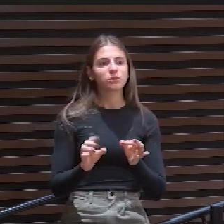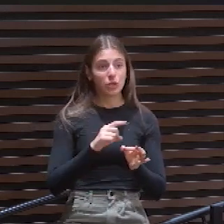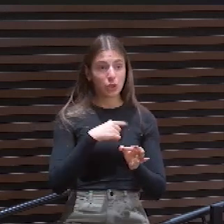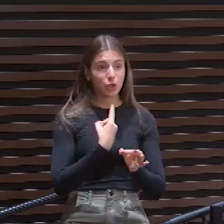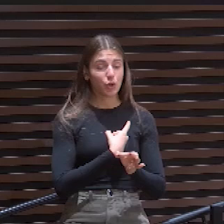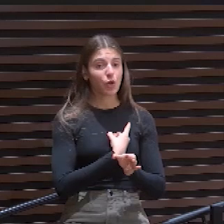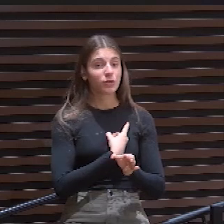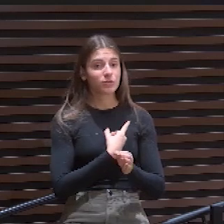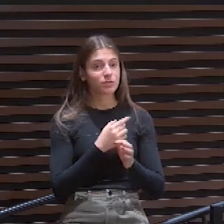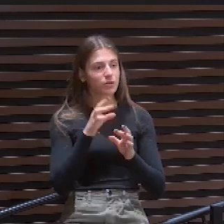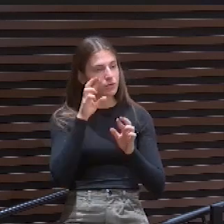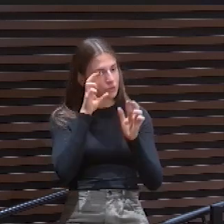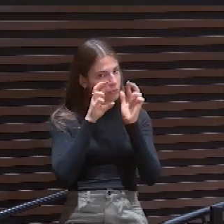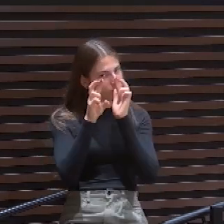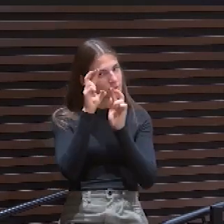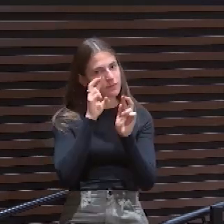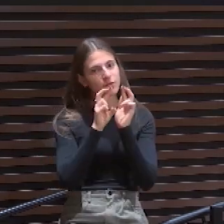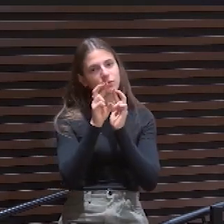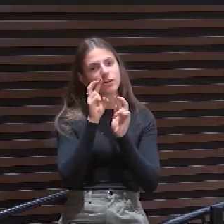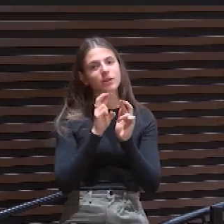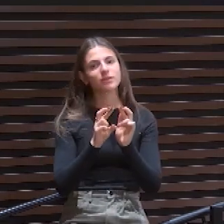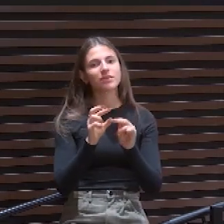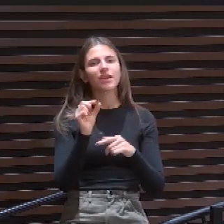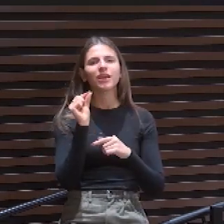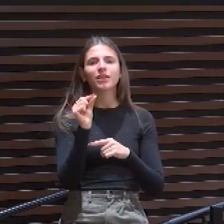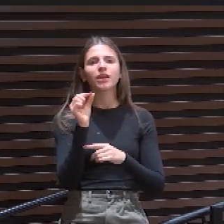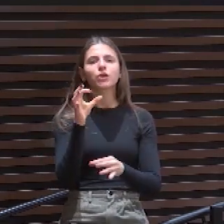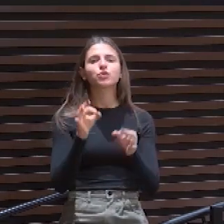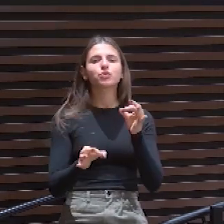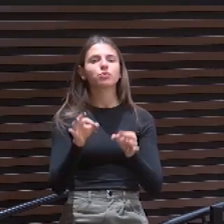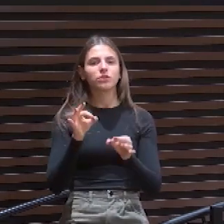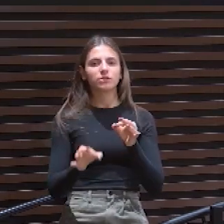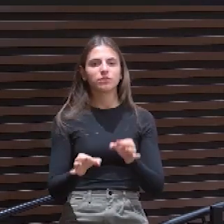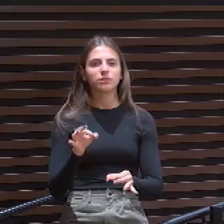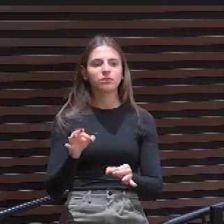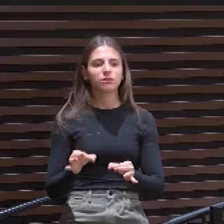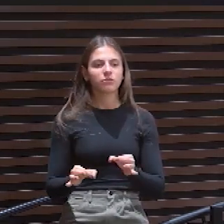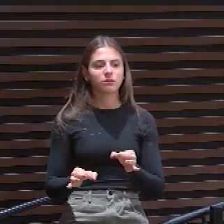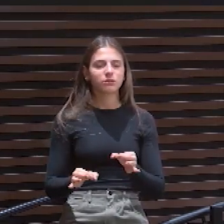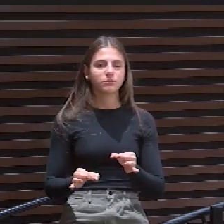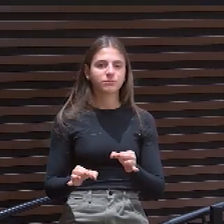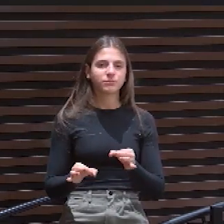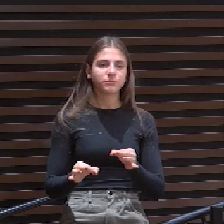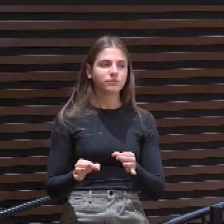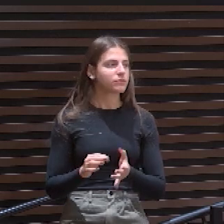os observadores. E quem que é o juiz?